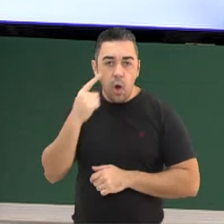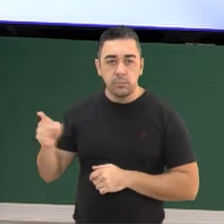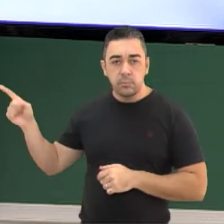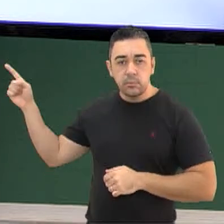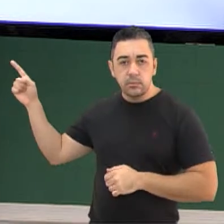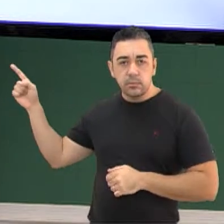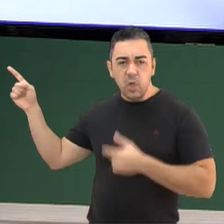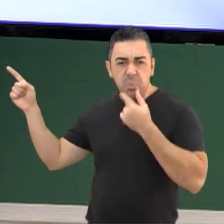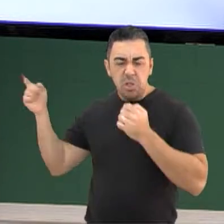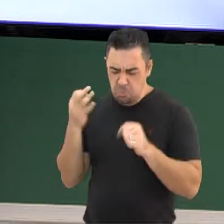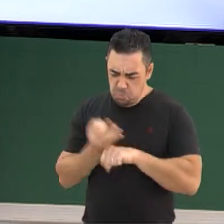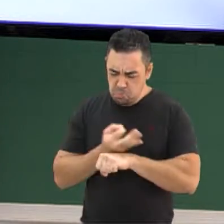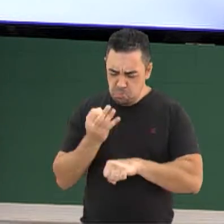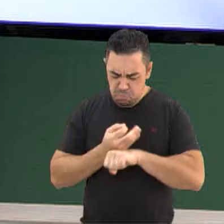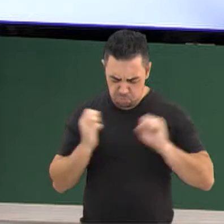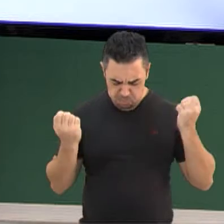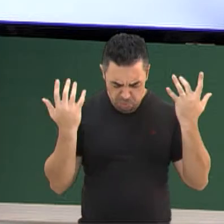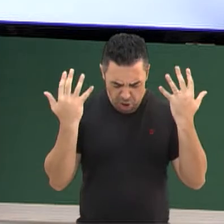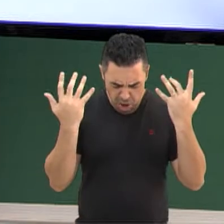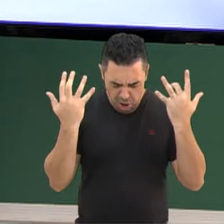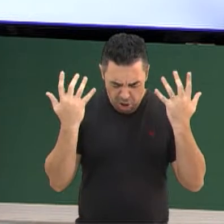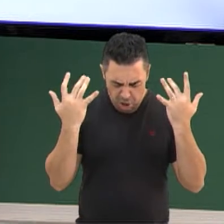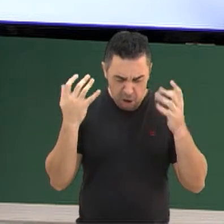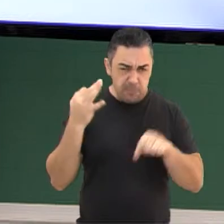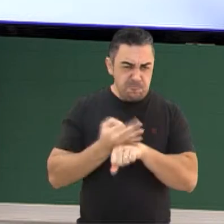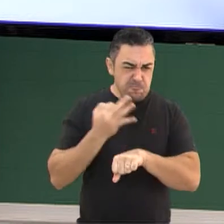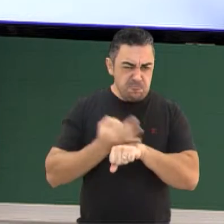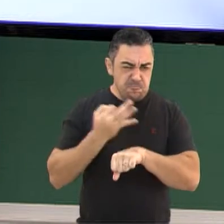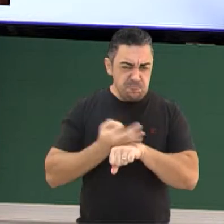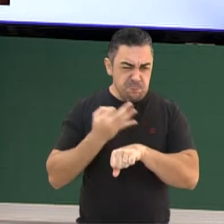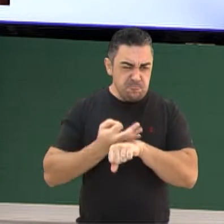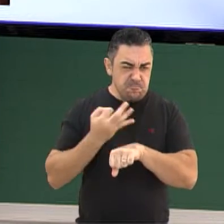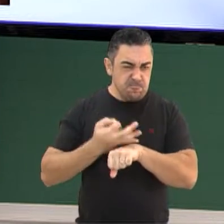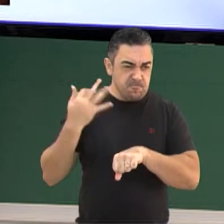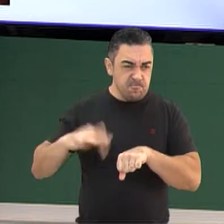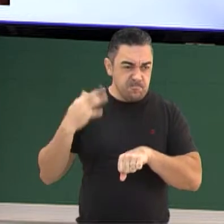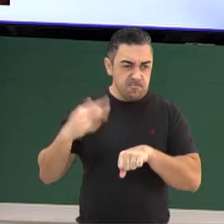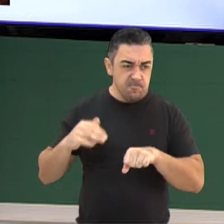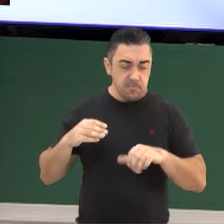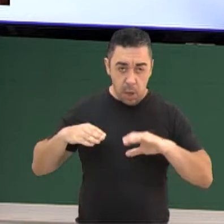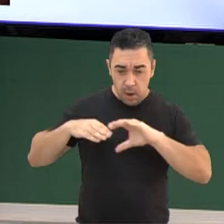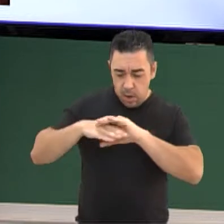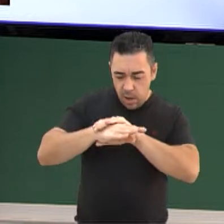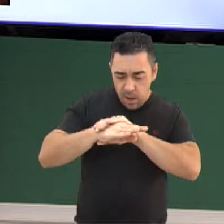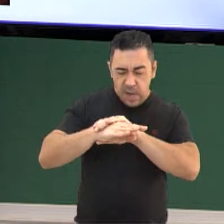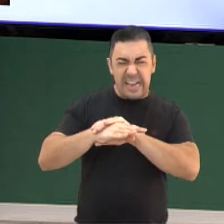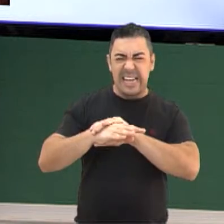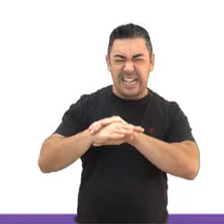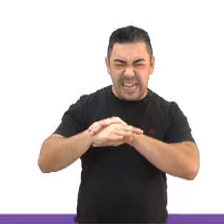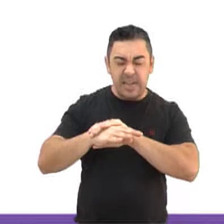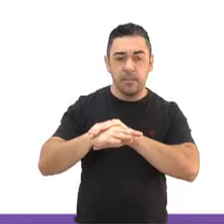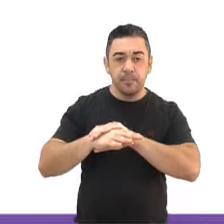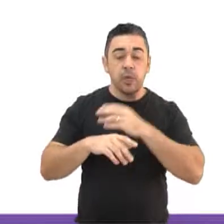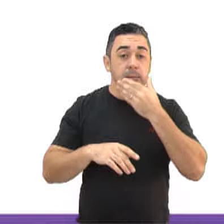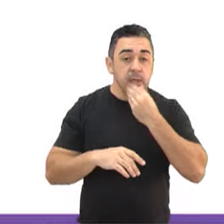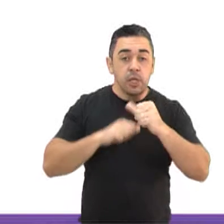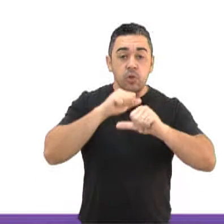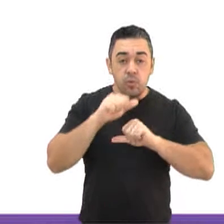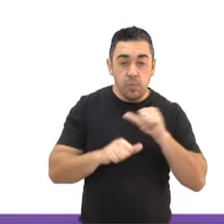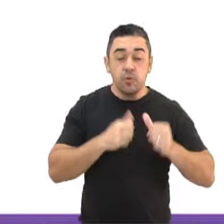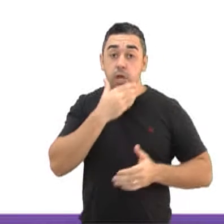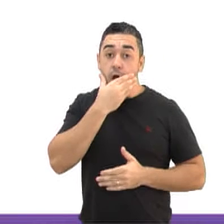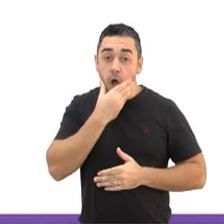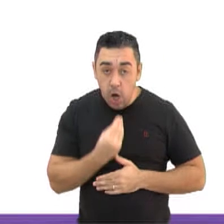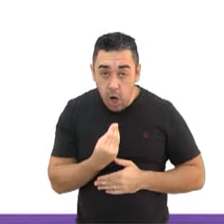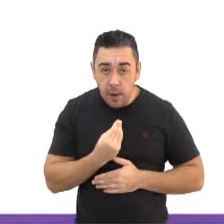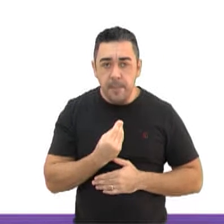menino suportando a dor dessas luvas, ele tem que suportar ficar. Então, o menino que se tornará homem